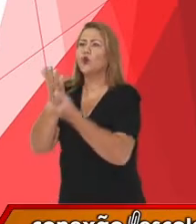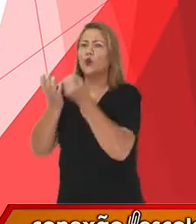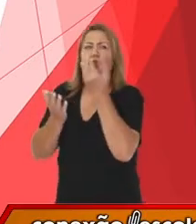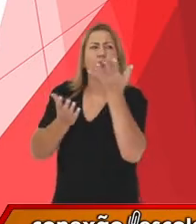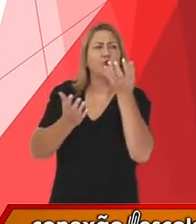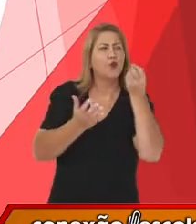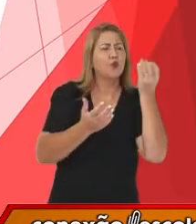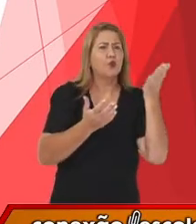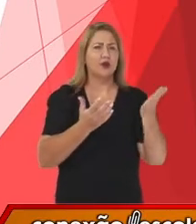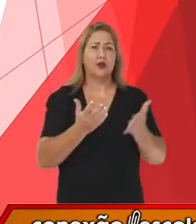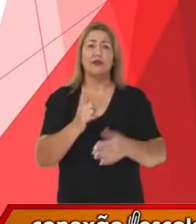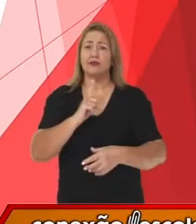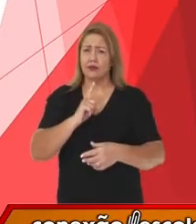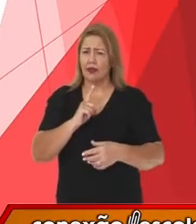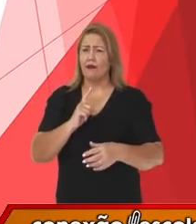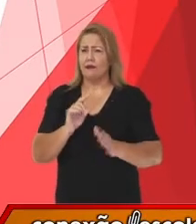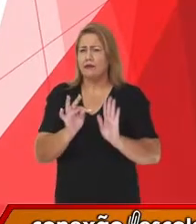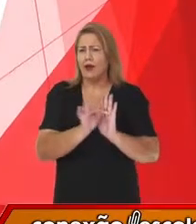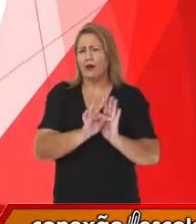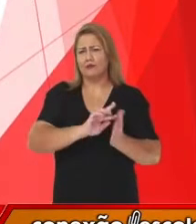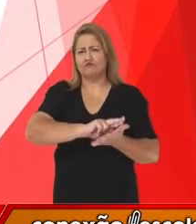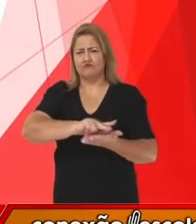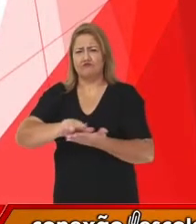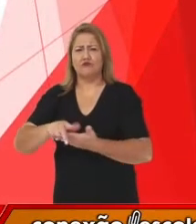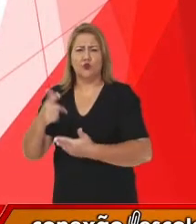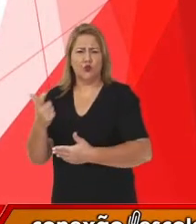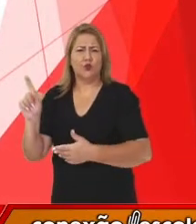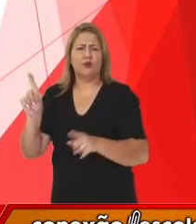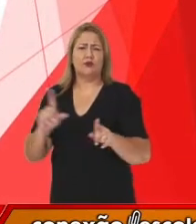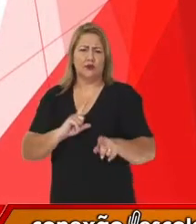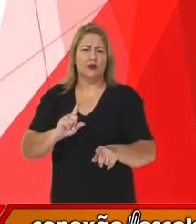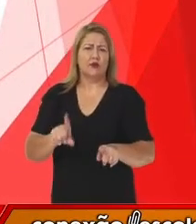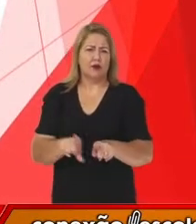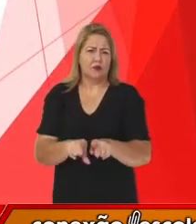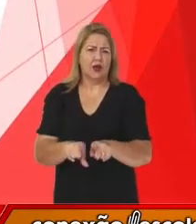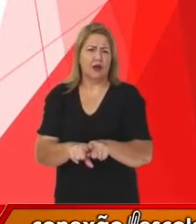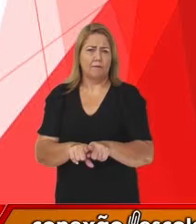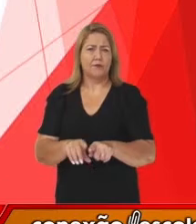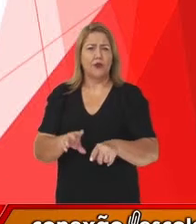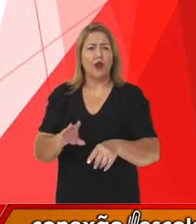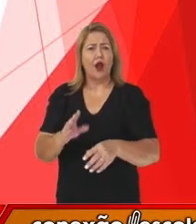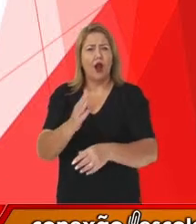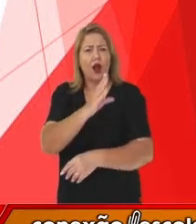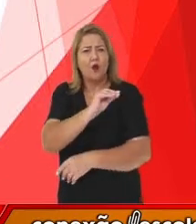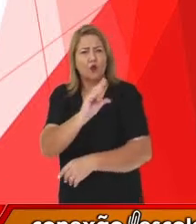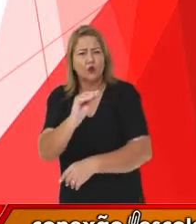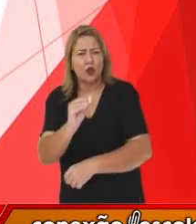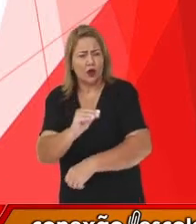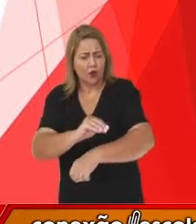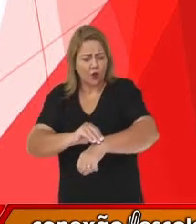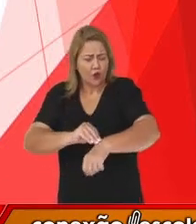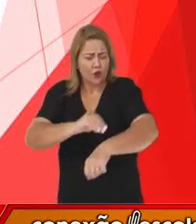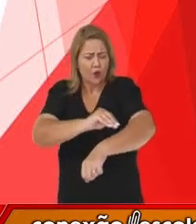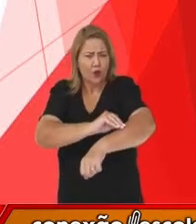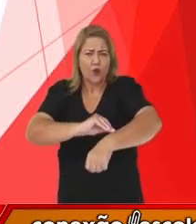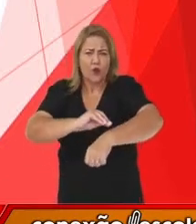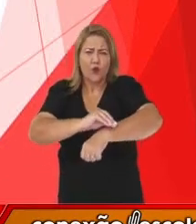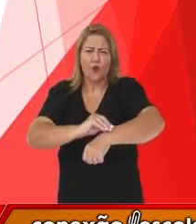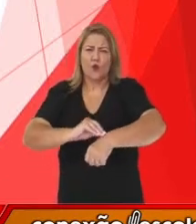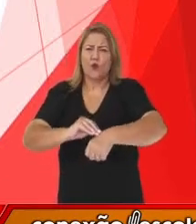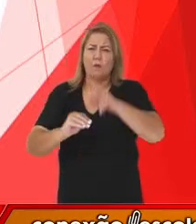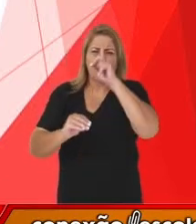ocorrer também com outras técnicas, como por exemplo, o uso de algodão com pó das casquinhas de ferida ou com